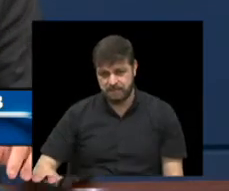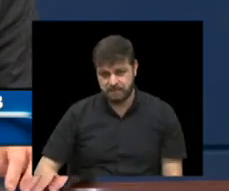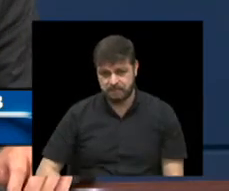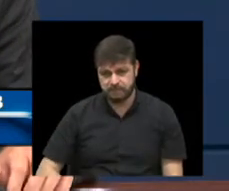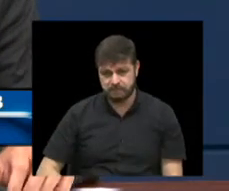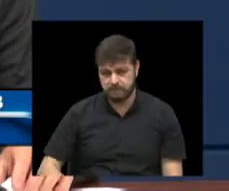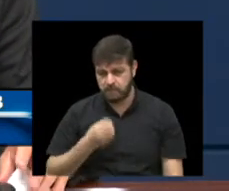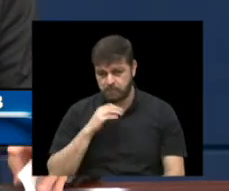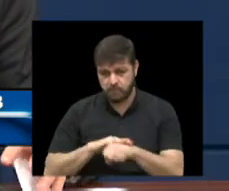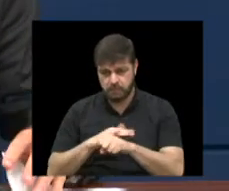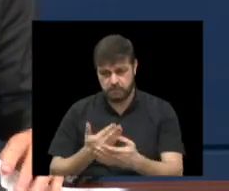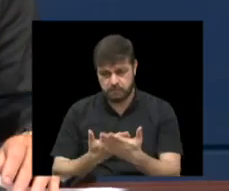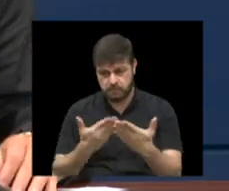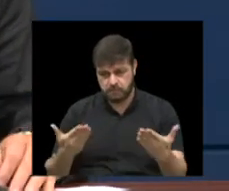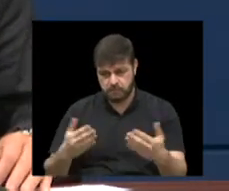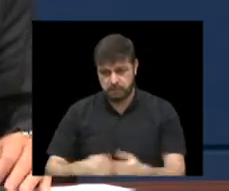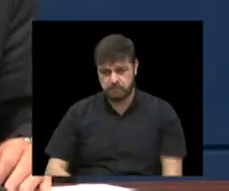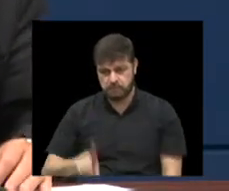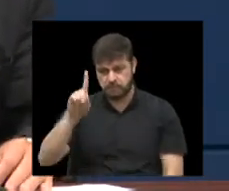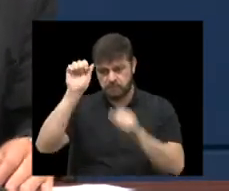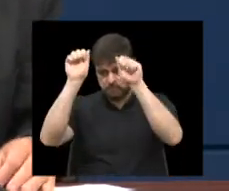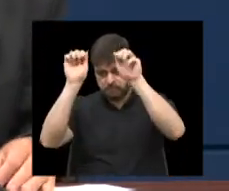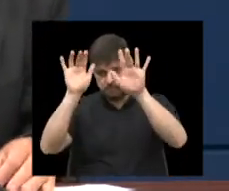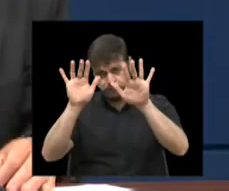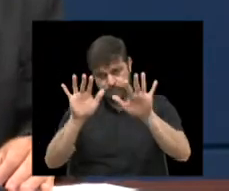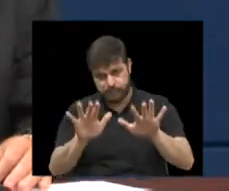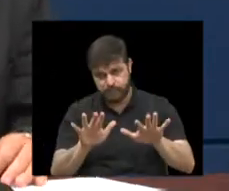desta casa. Boa noite a todos, fiquem com Deus.